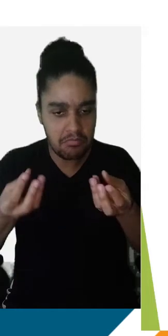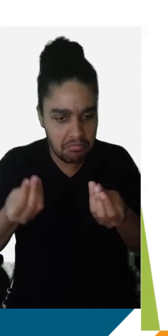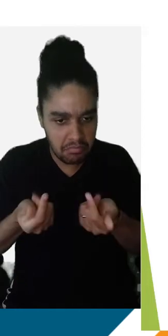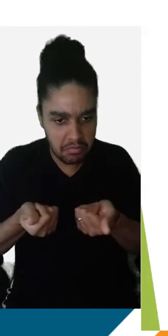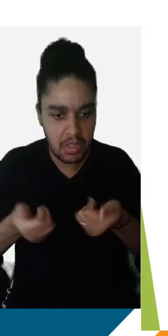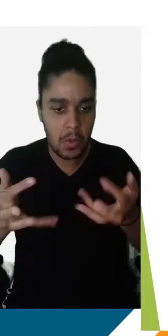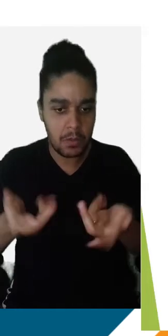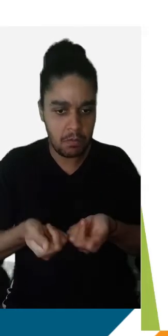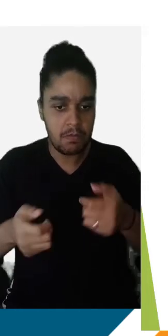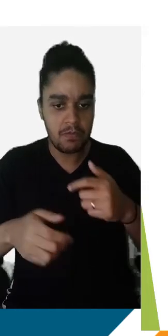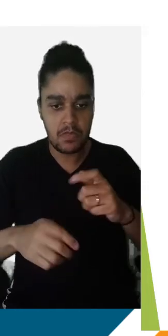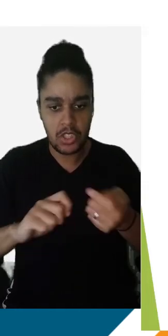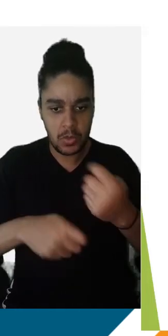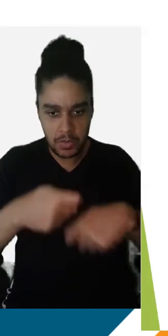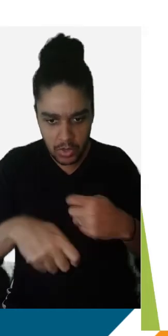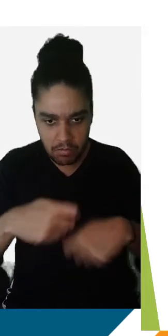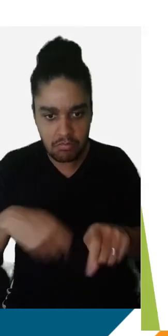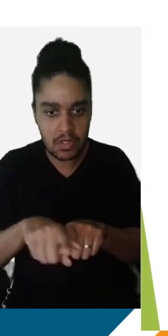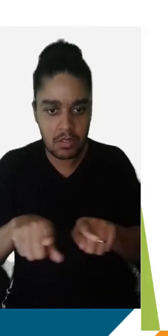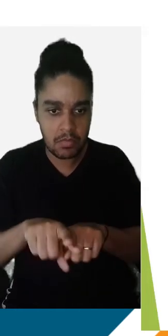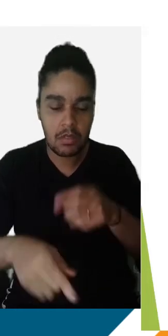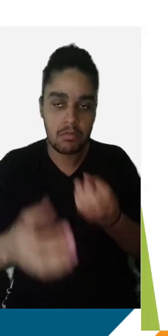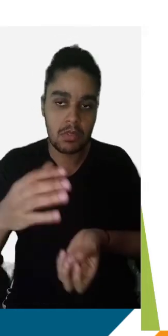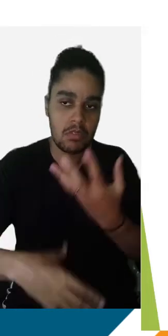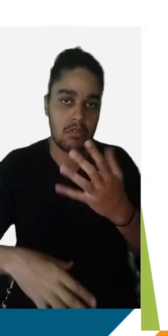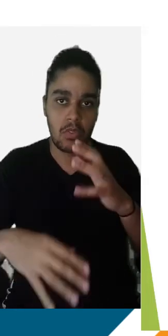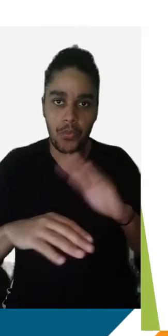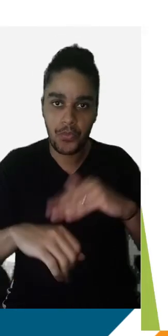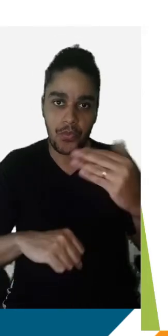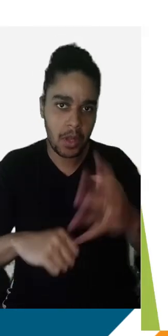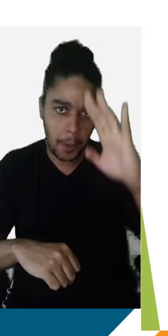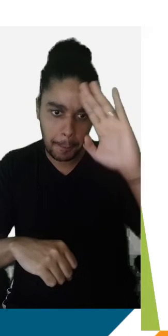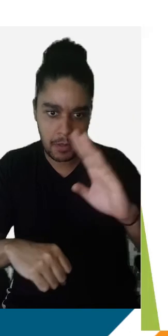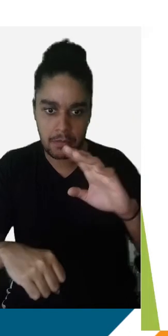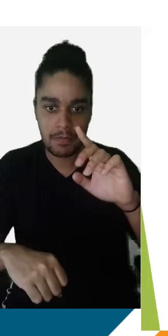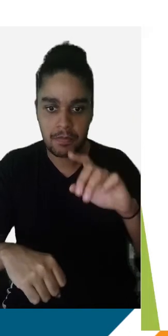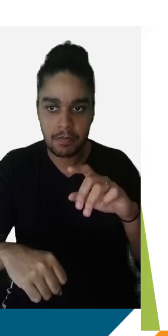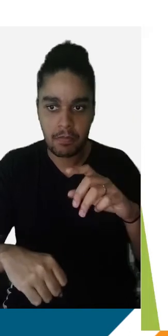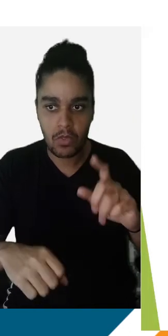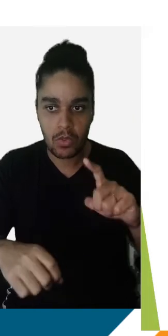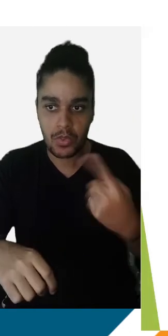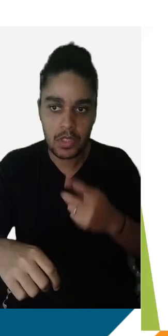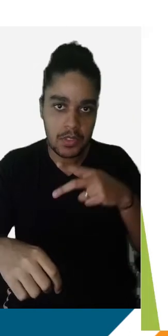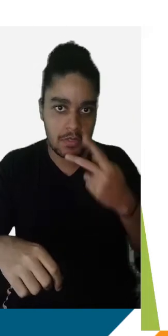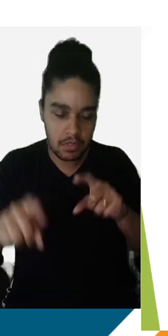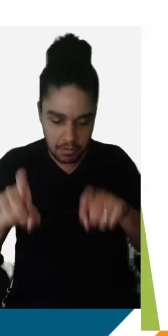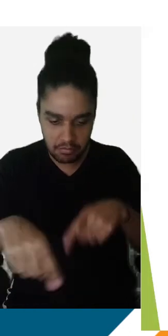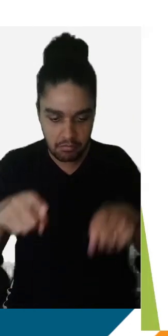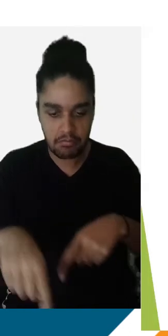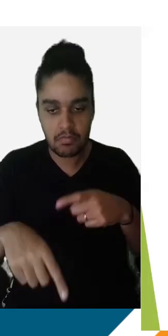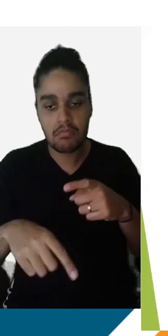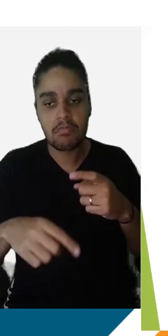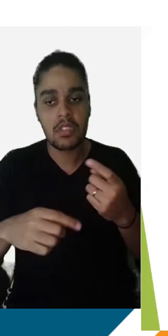engenheiros, administradores, beleza? Uma produção que visa um mercado externo, principalmente, beleza? A gente está falando aí do agronegócio